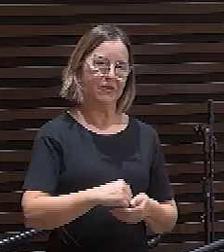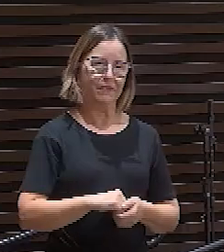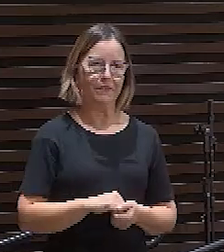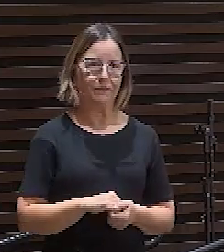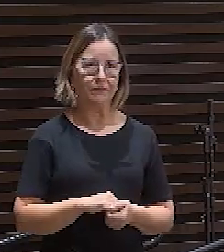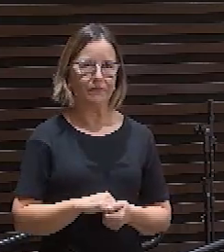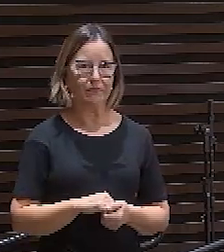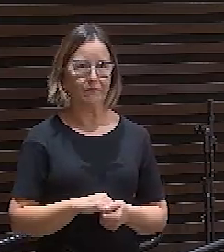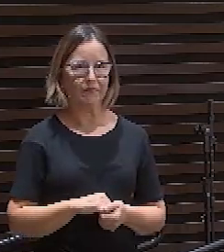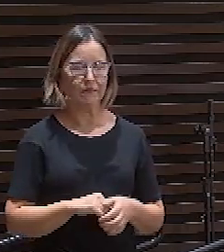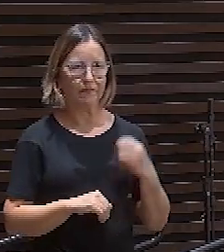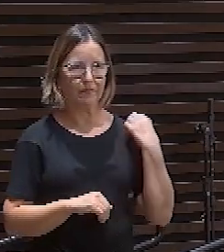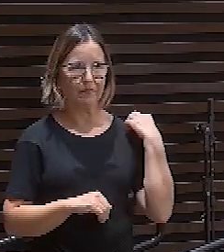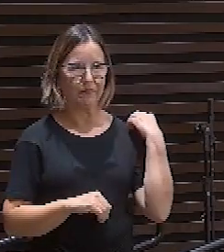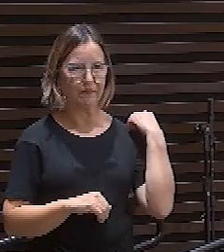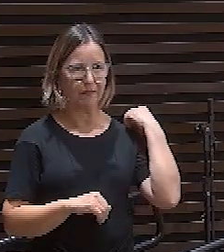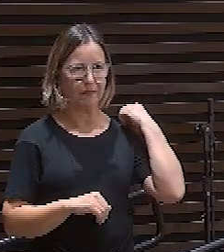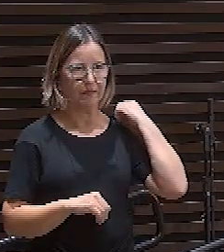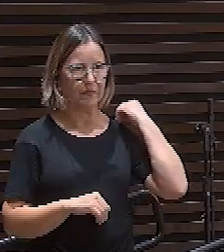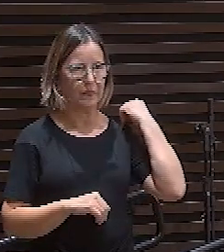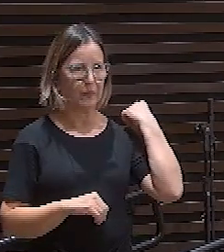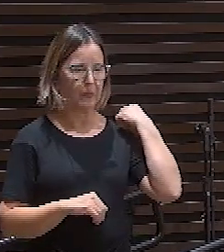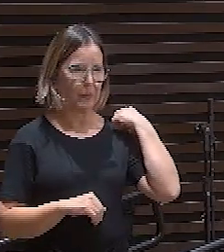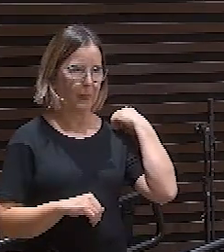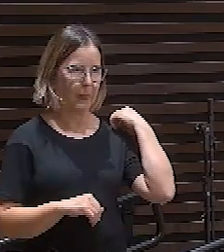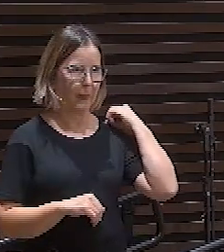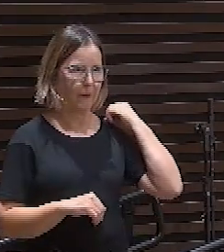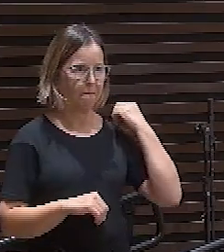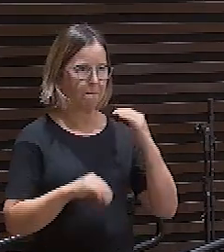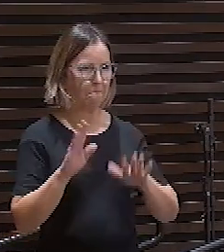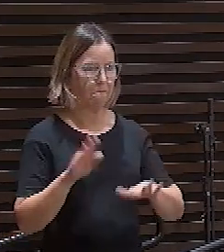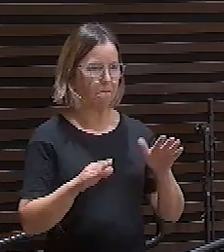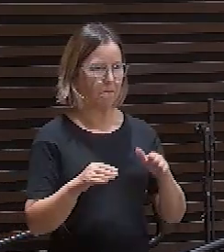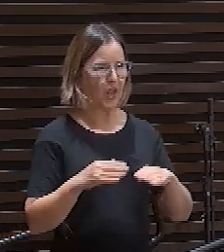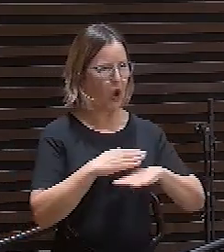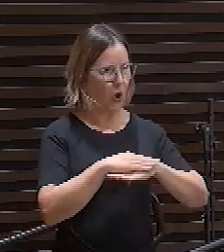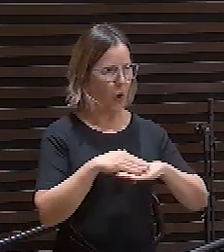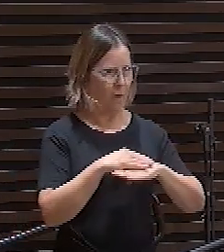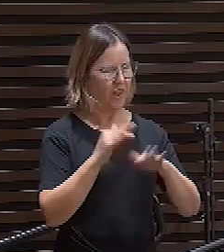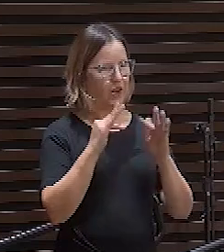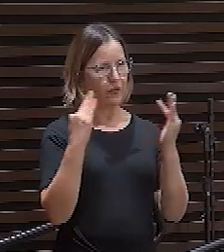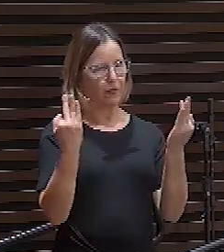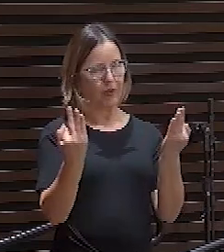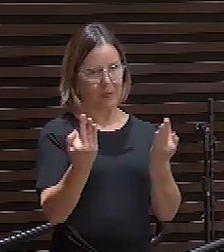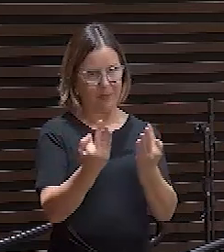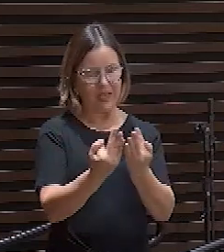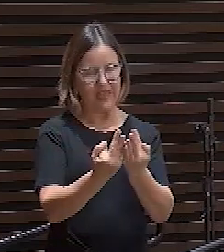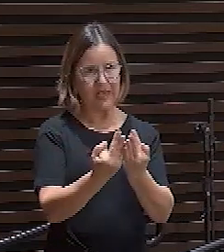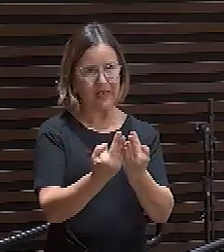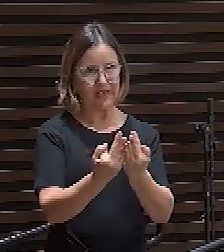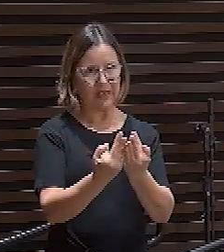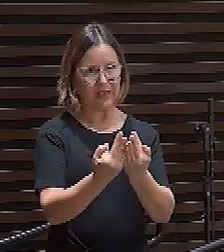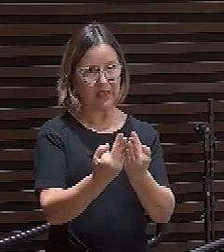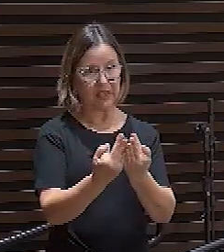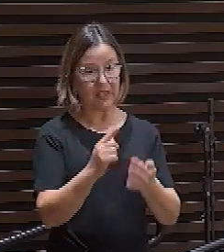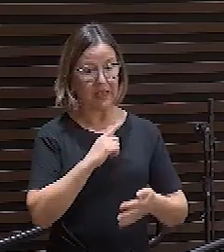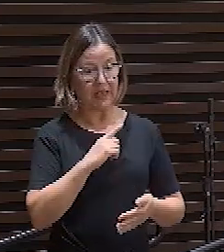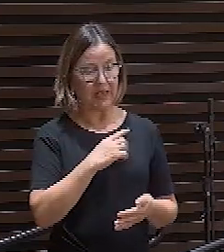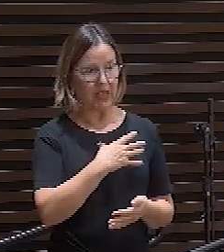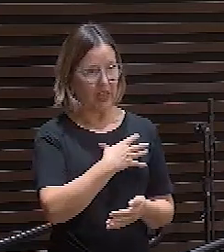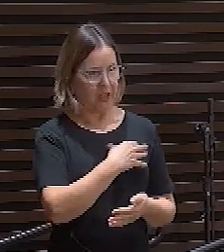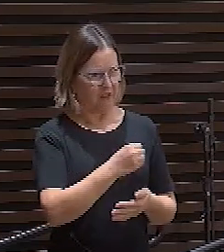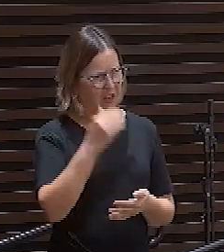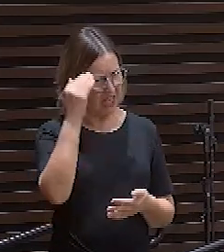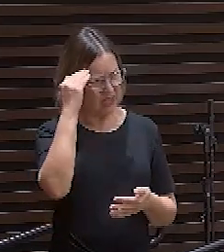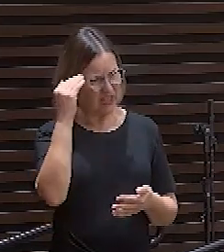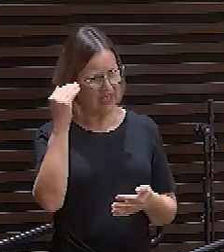Às vezes, eu converso com famílias que os filhos adolescentes falam com